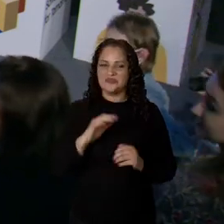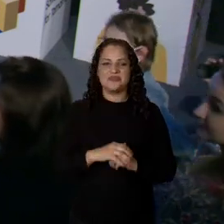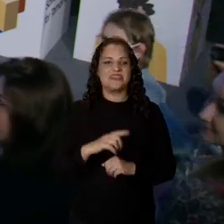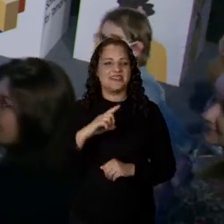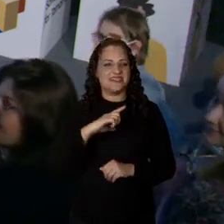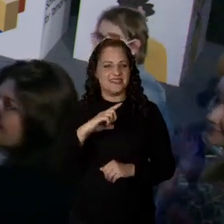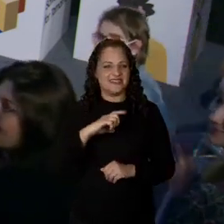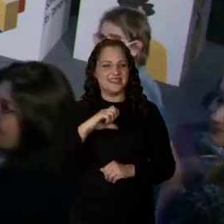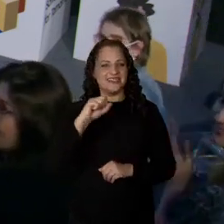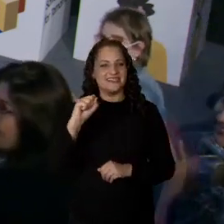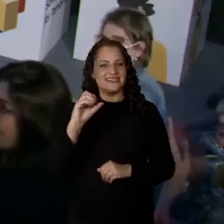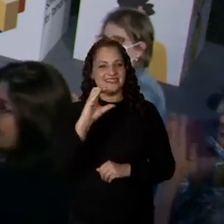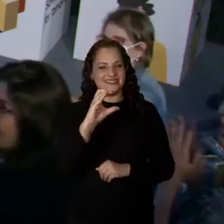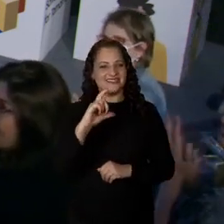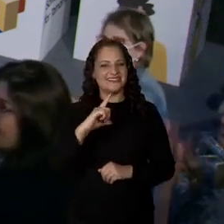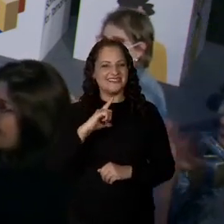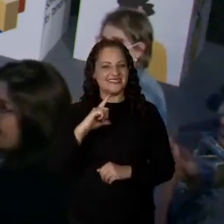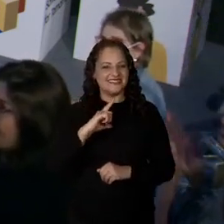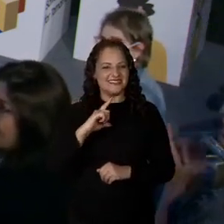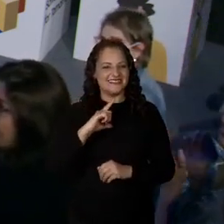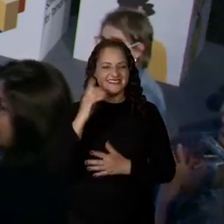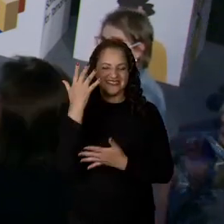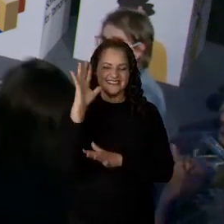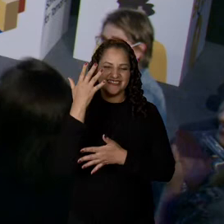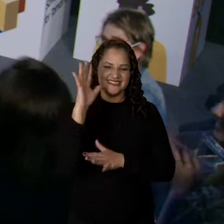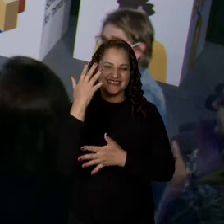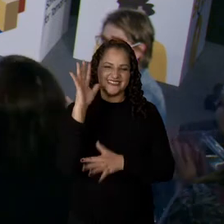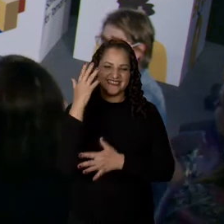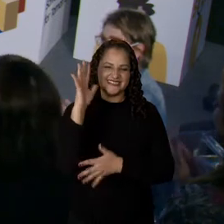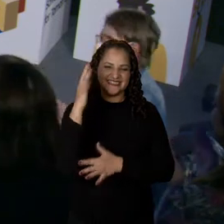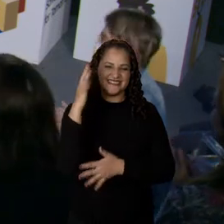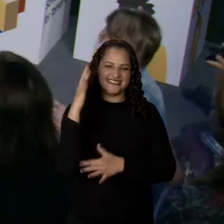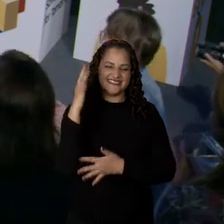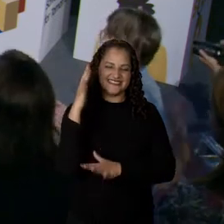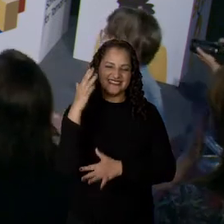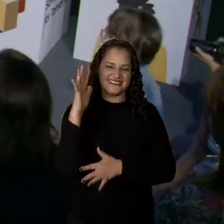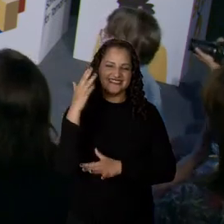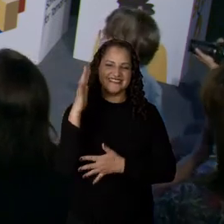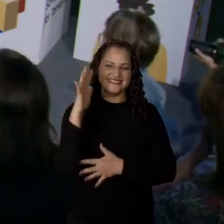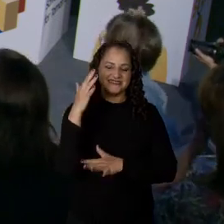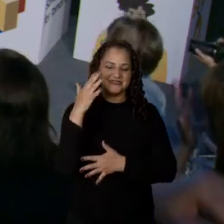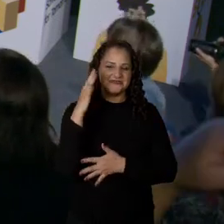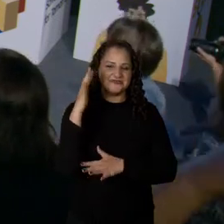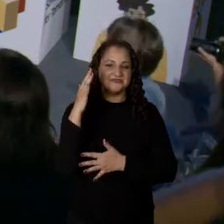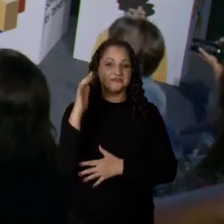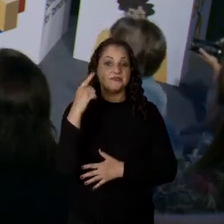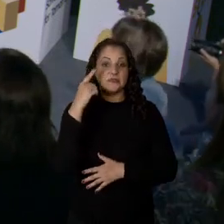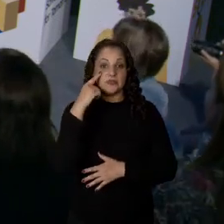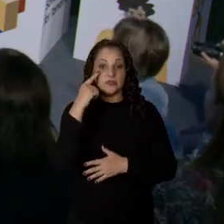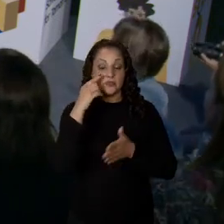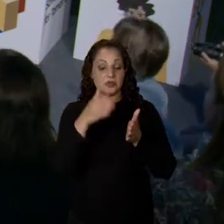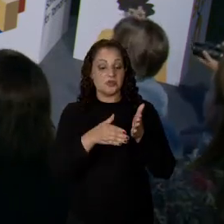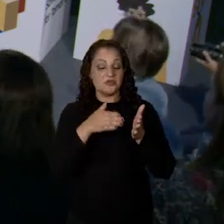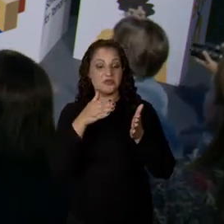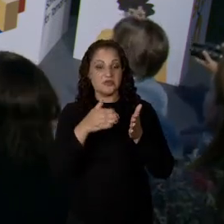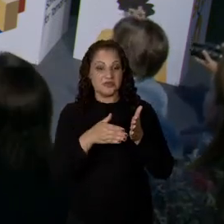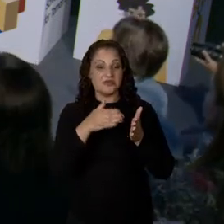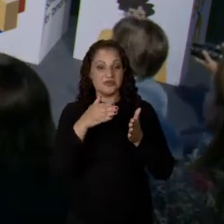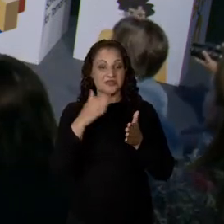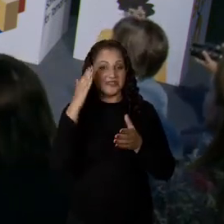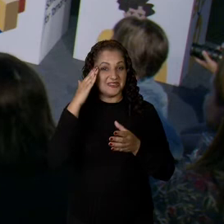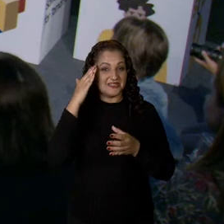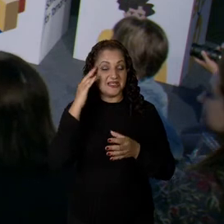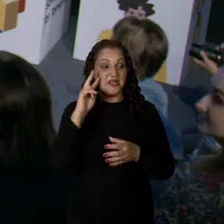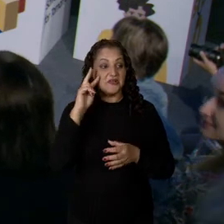Catarina! Olá! Eu quando entrei, eu vi uma pessoa tomando um chimarrão, tomando mate,